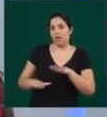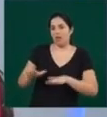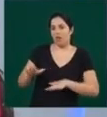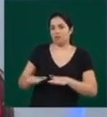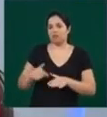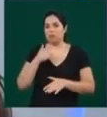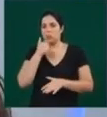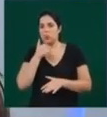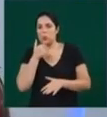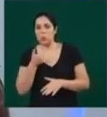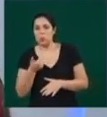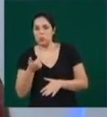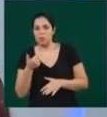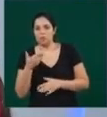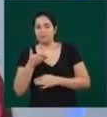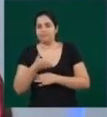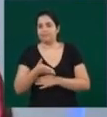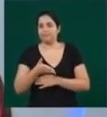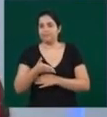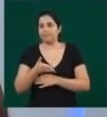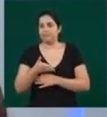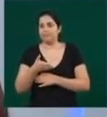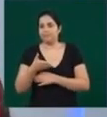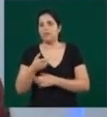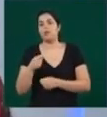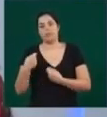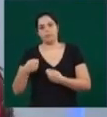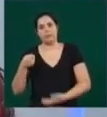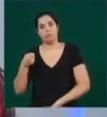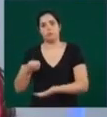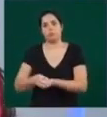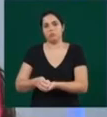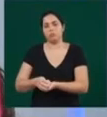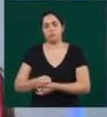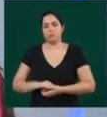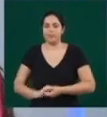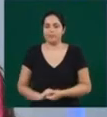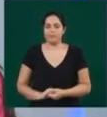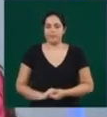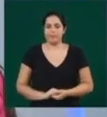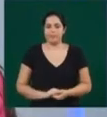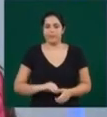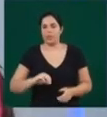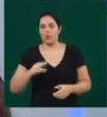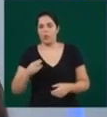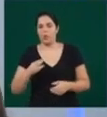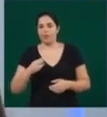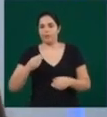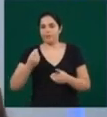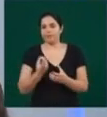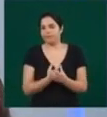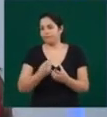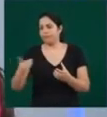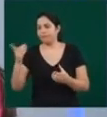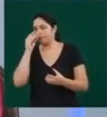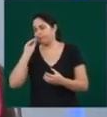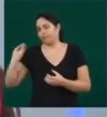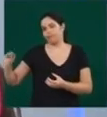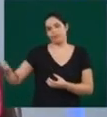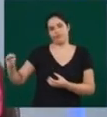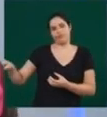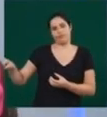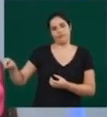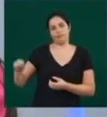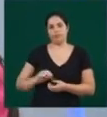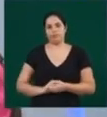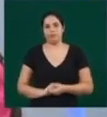tem condição, por exemplo, de competir e ele é obrigado a competir, ou ele é colocado de lado em